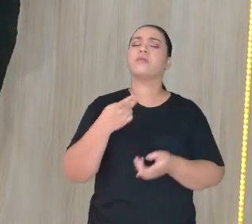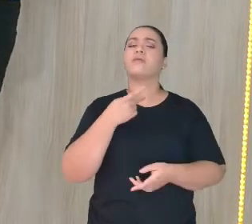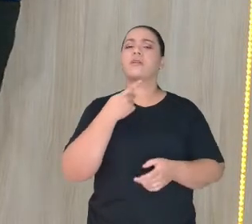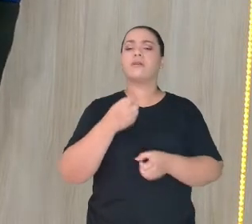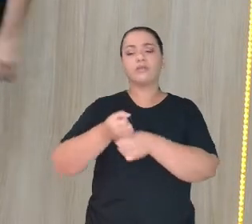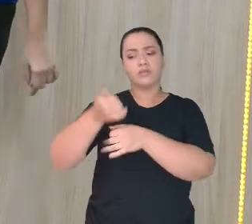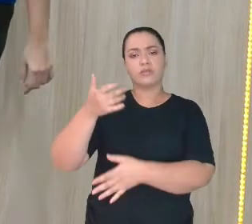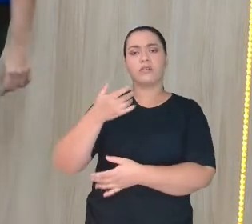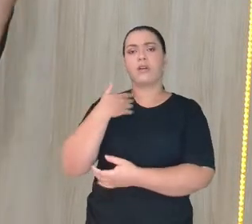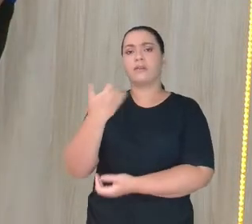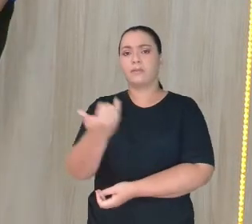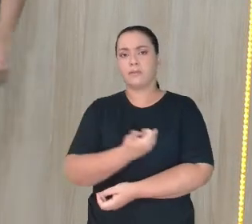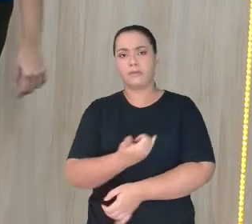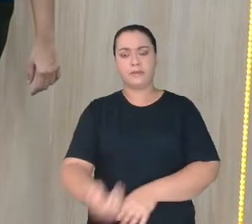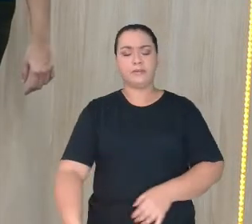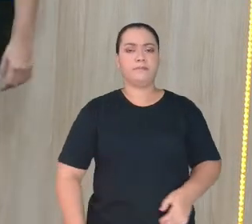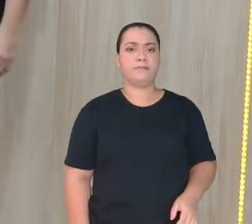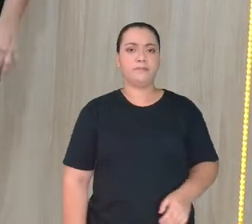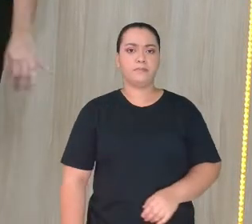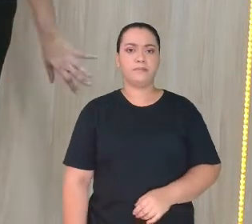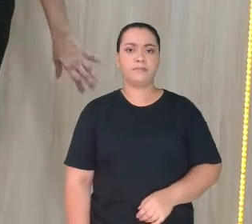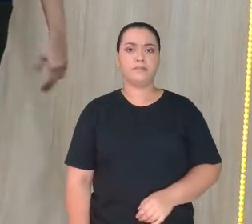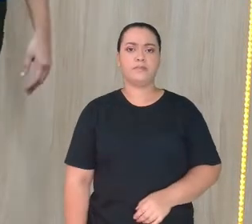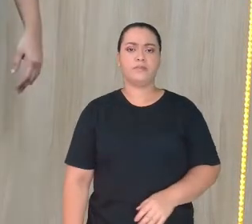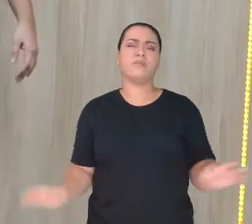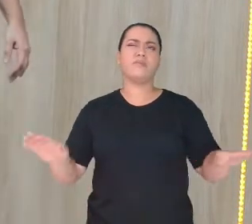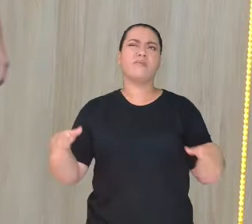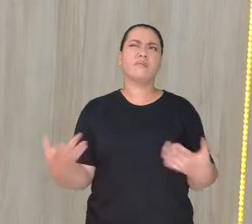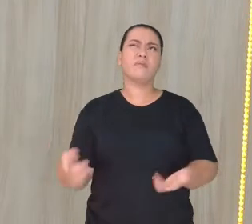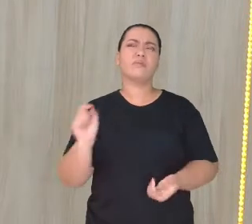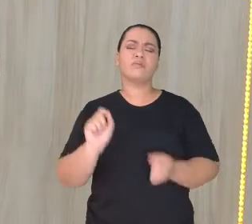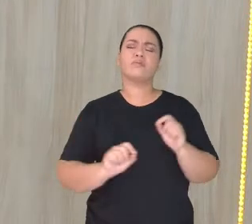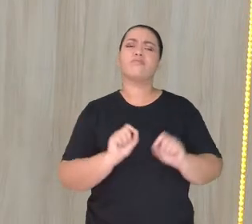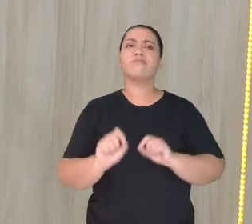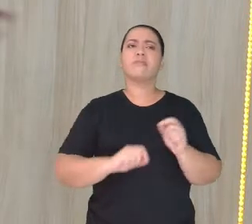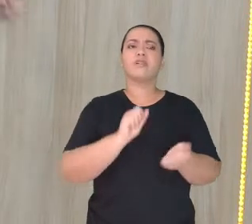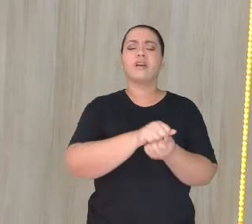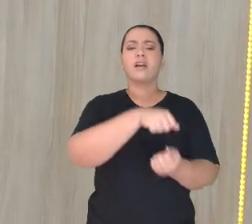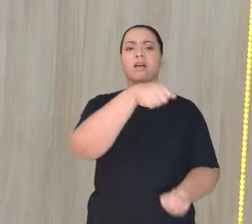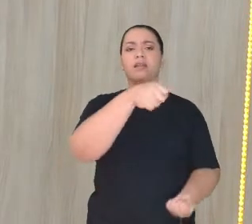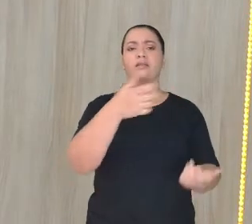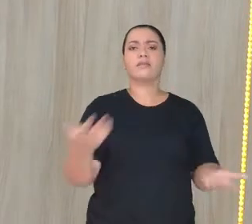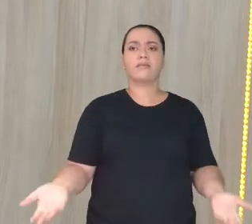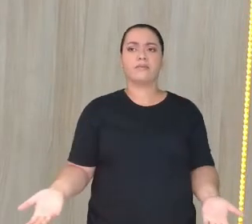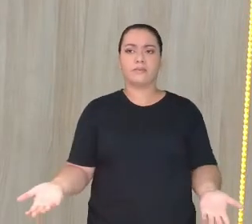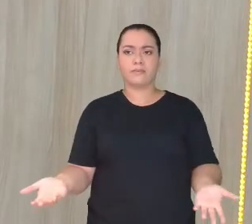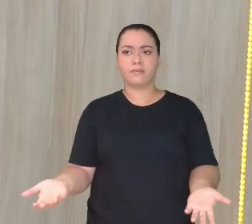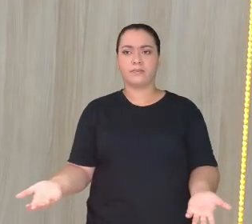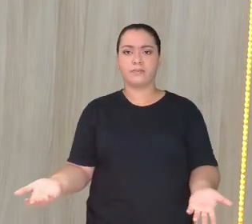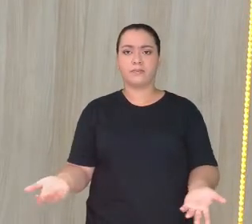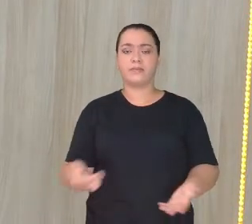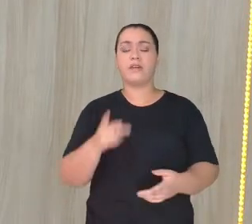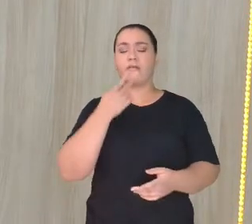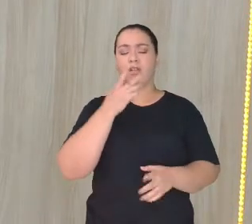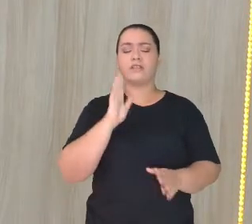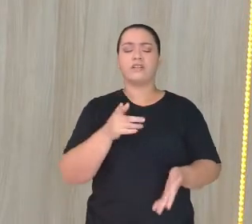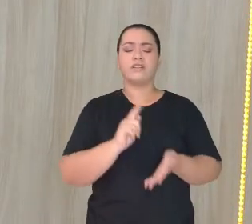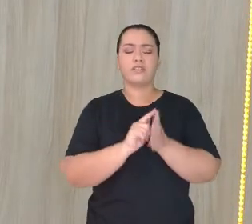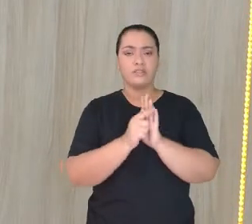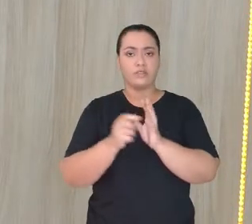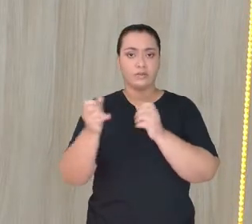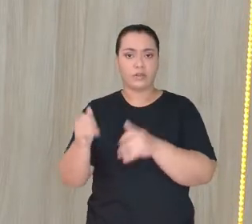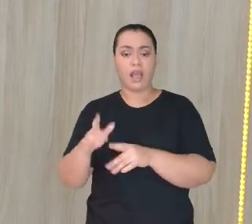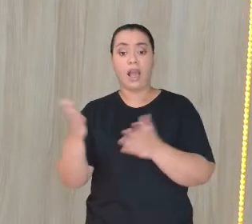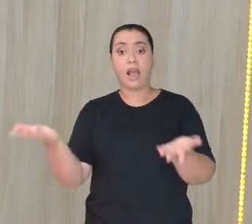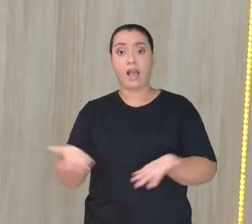repito. Tudo certo. Ó, mas aí o que é um cartaz? A gente está falando, a gente já falou um pouco de gênero, mas agora falando